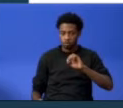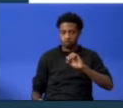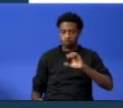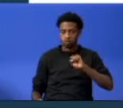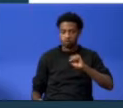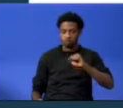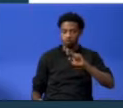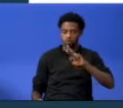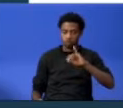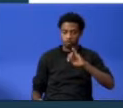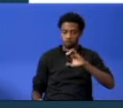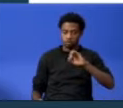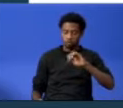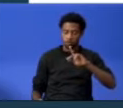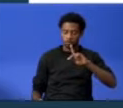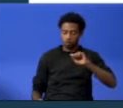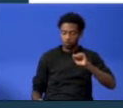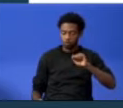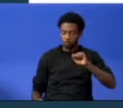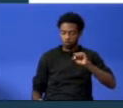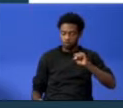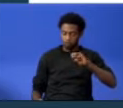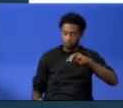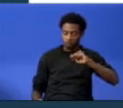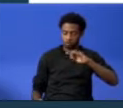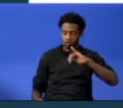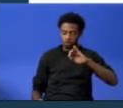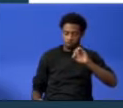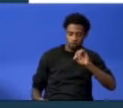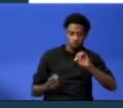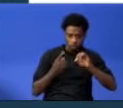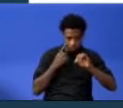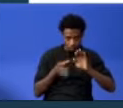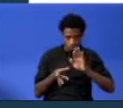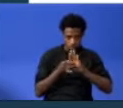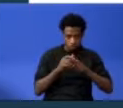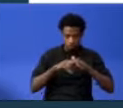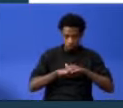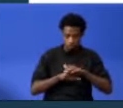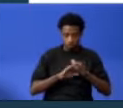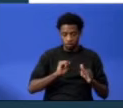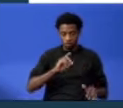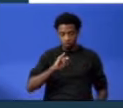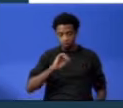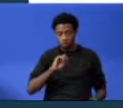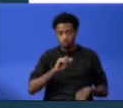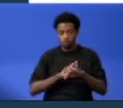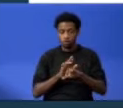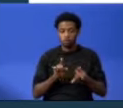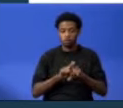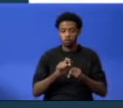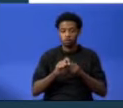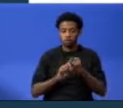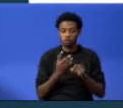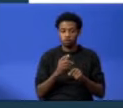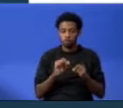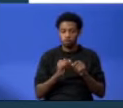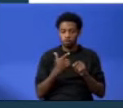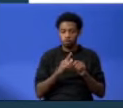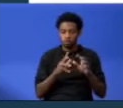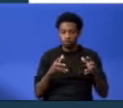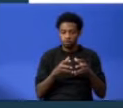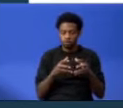que é a função dessa estrutura? Ele armazena cálcio. E o cálcio é responsável por permitir que a contração